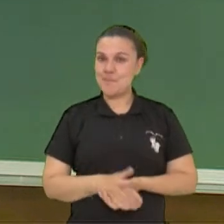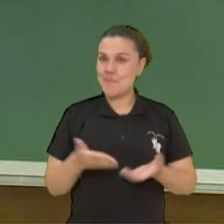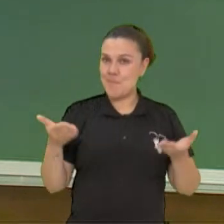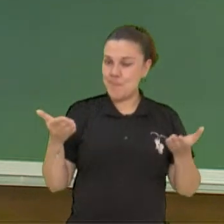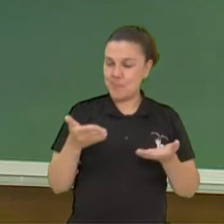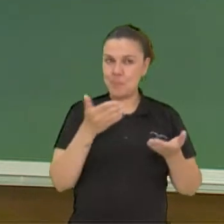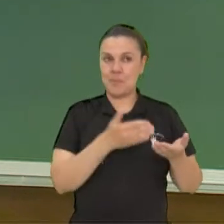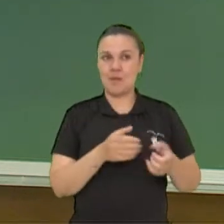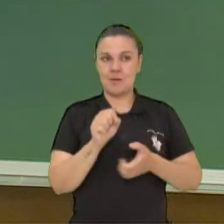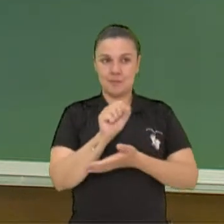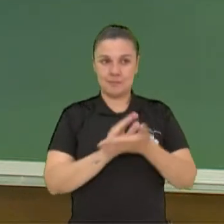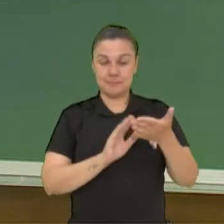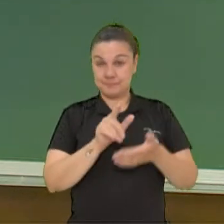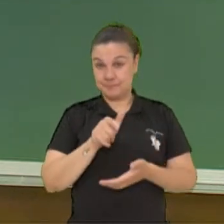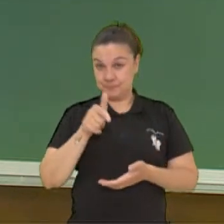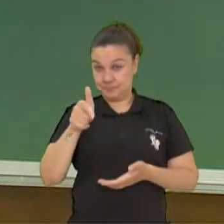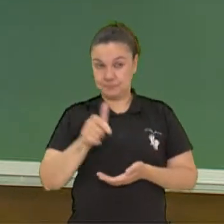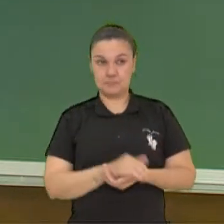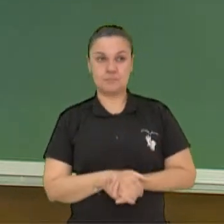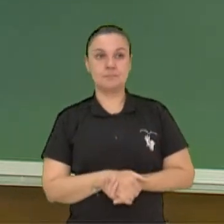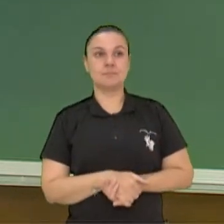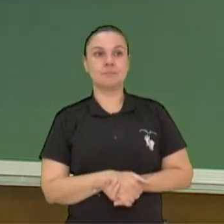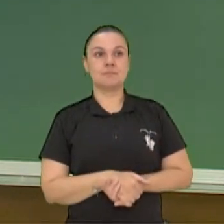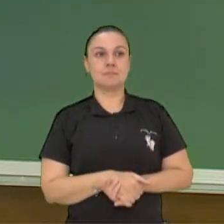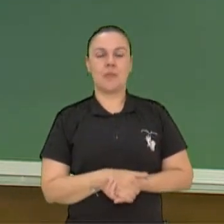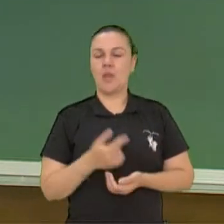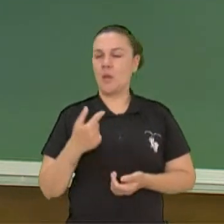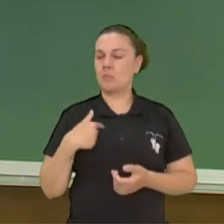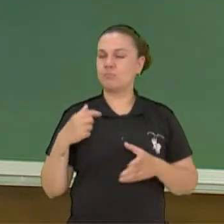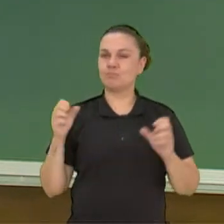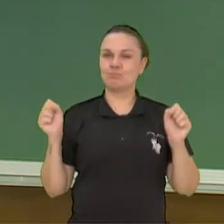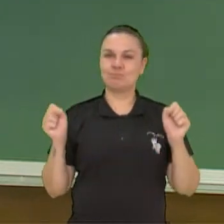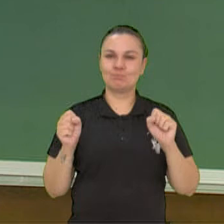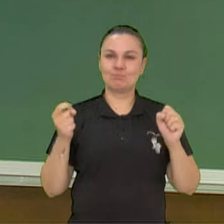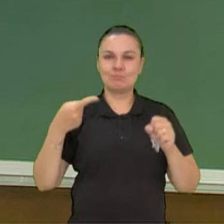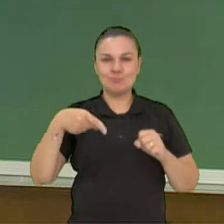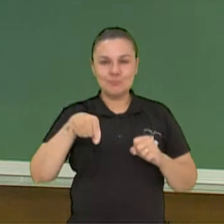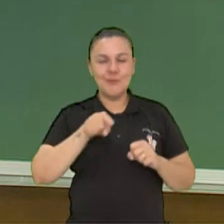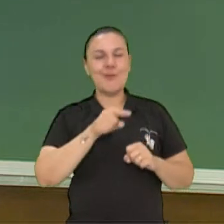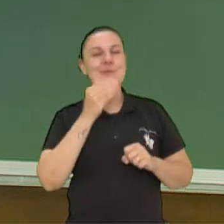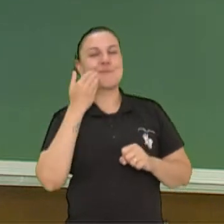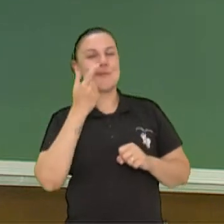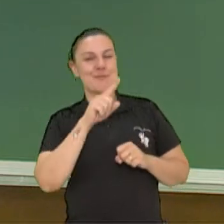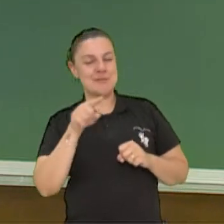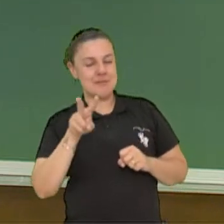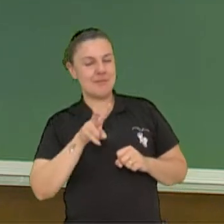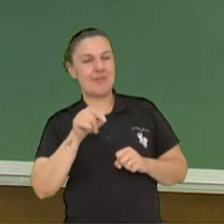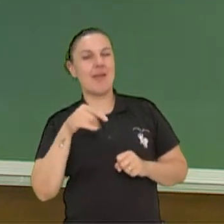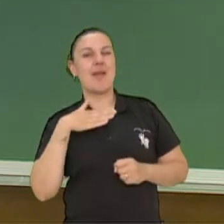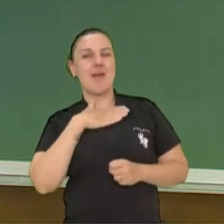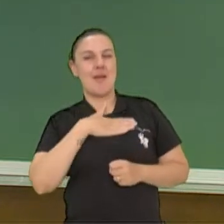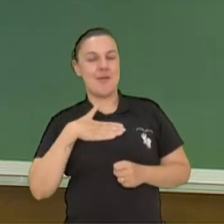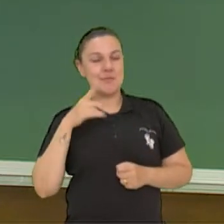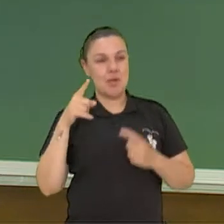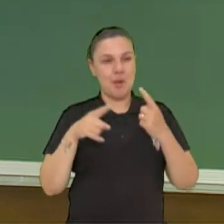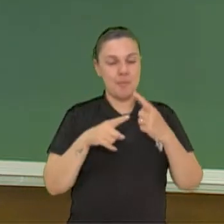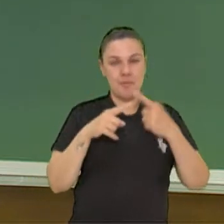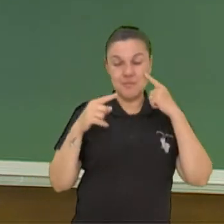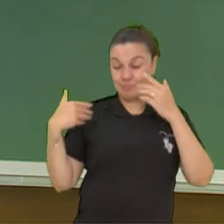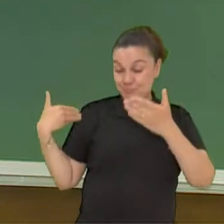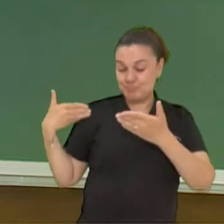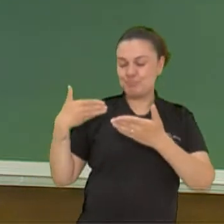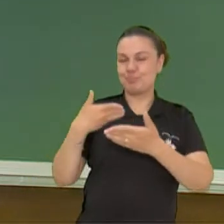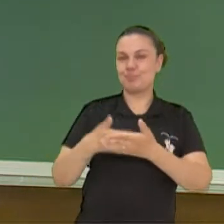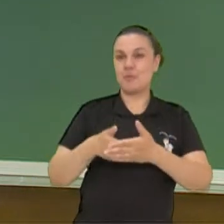para a D, ela afirma, o desvio é uma medida de dispersão calculada sobre cada um dos valores. Lembra do D1, do D2, do D3? Então, esse é o